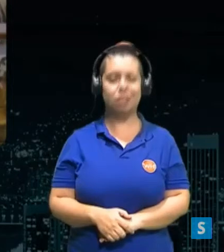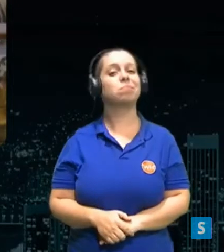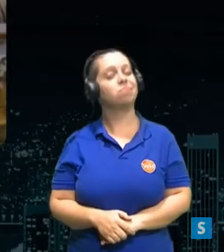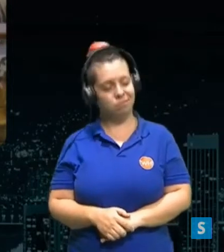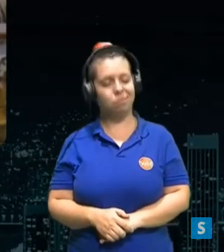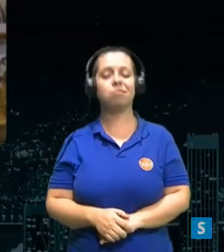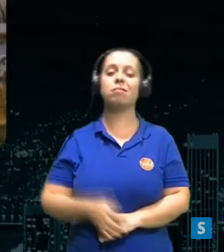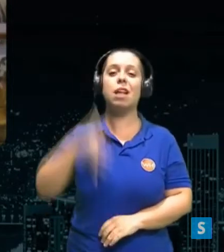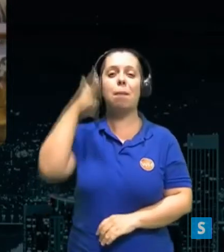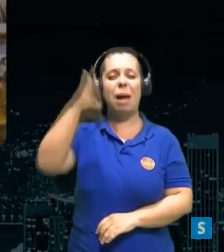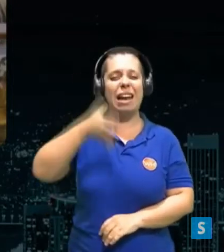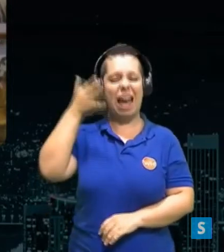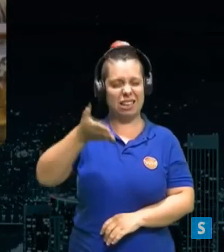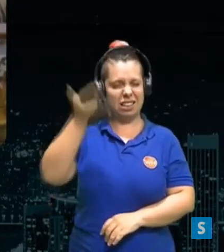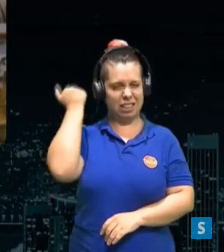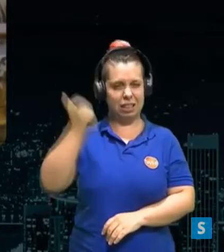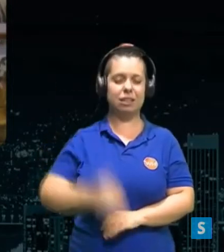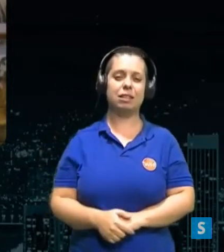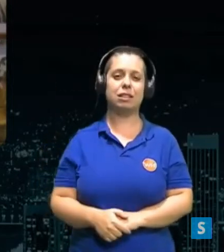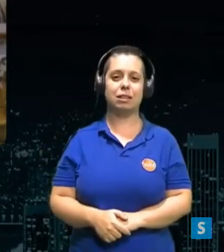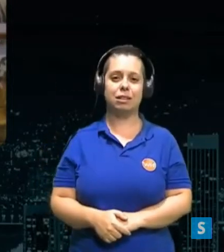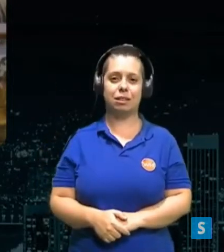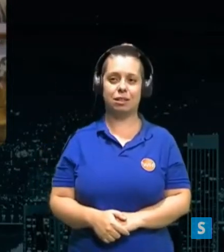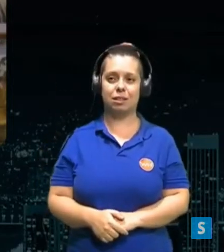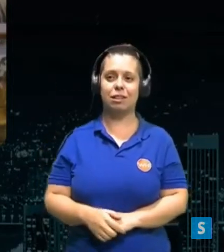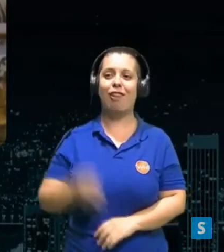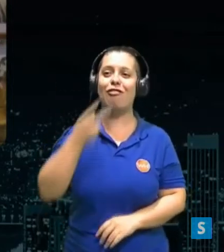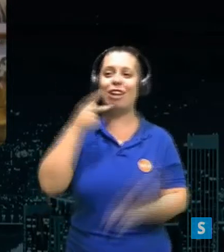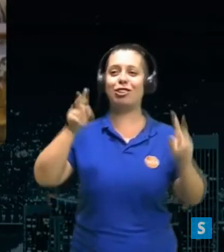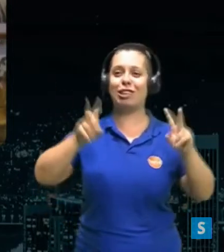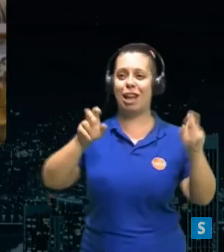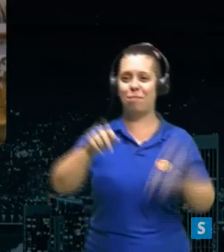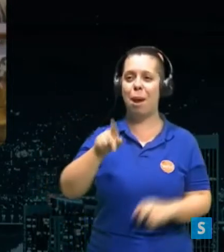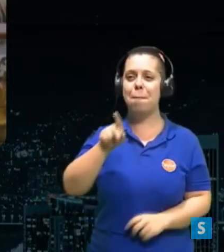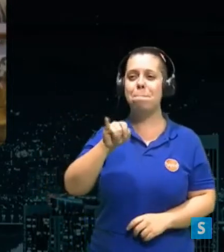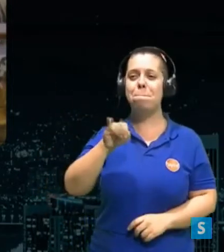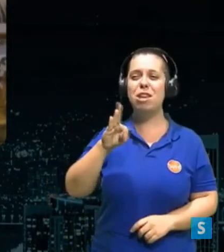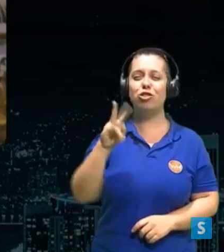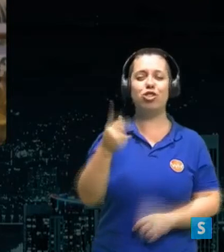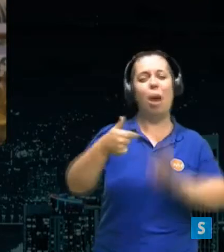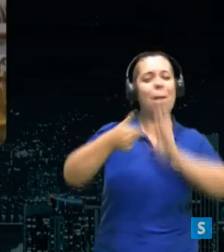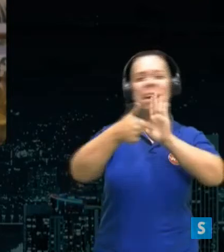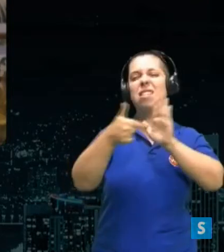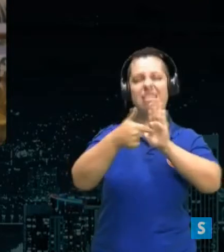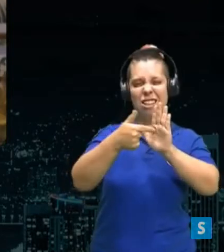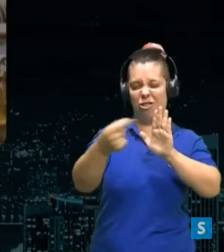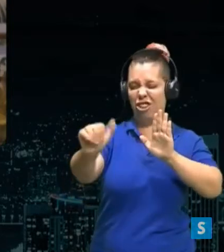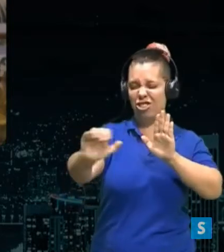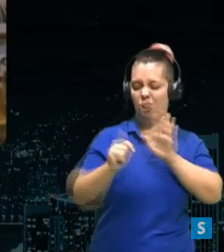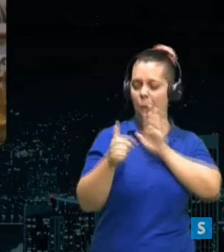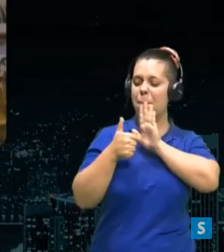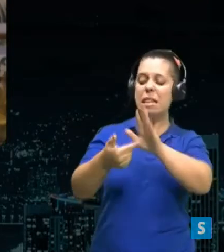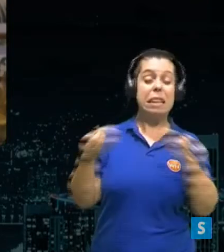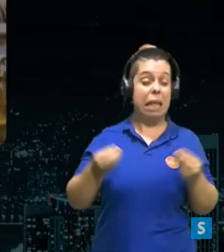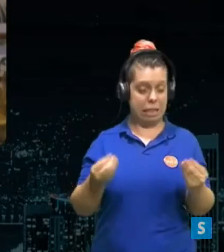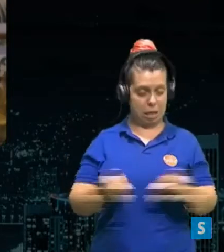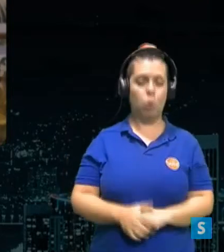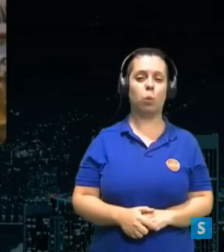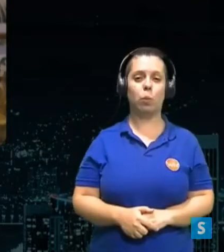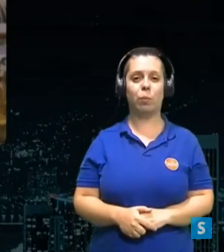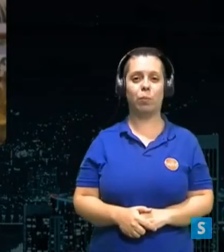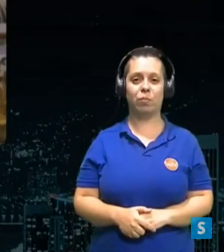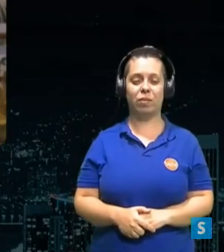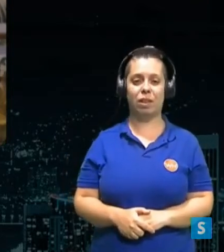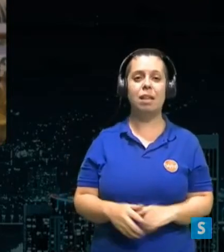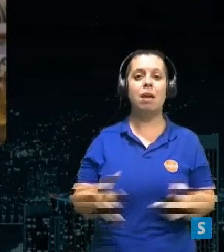parece anterior a gente tava falando sobre como fazer um Pitch para os investidores é uma apresentação e Falamos também sobre